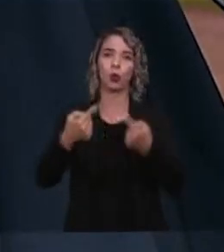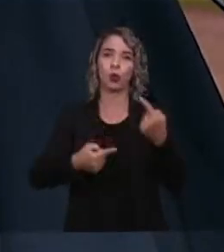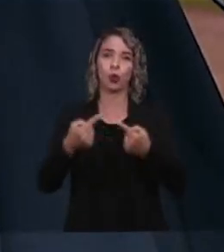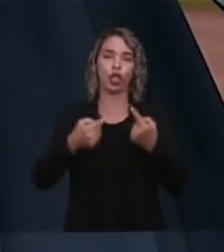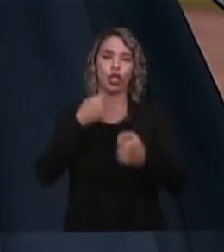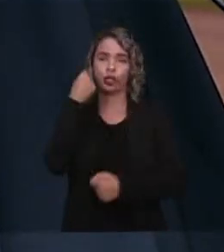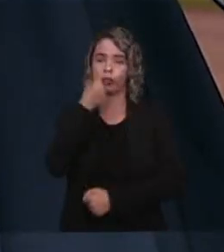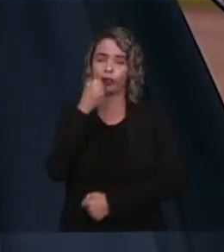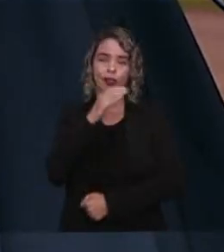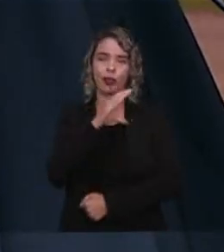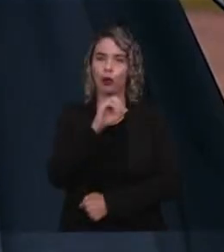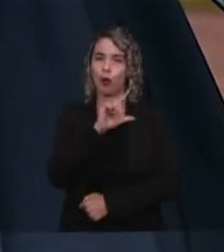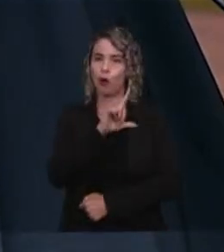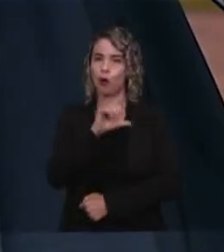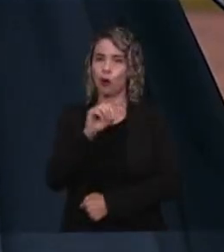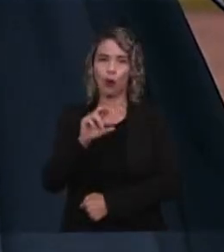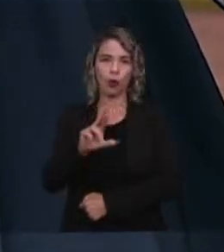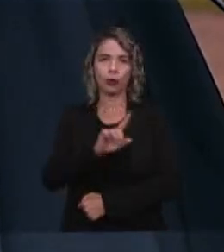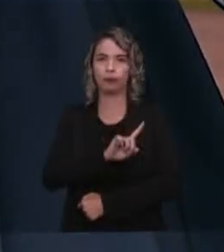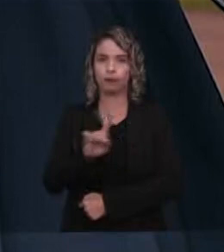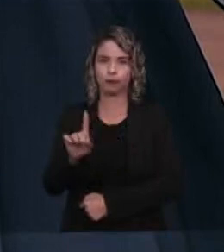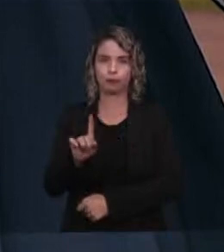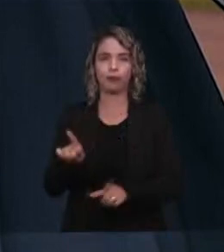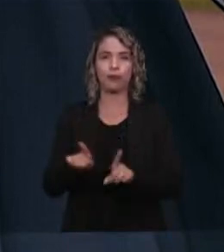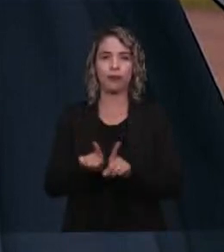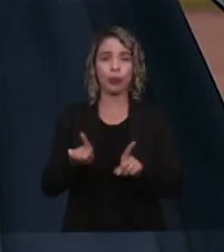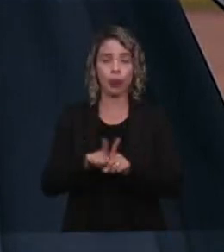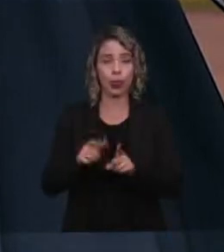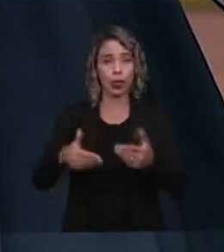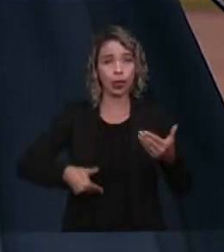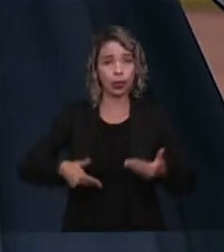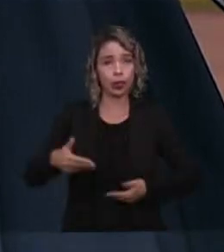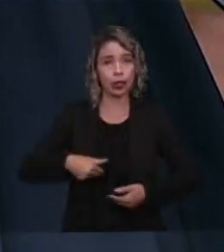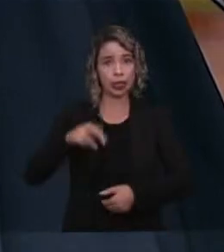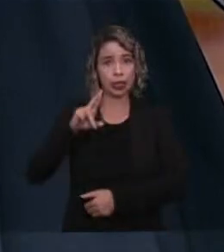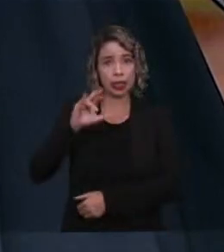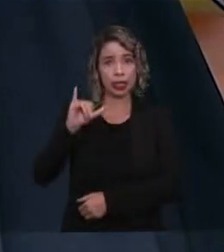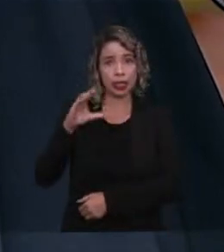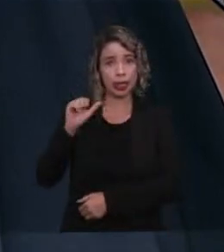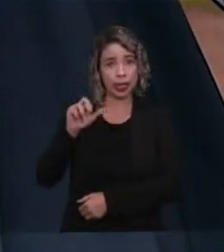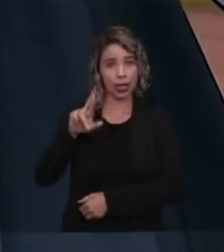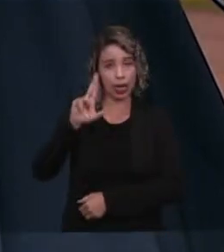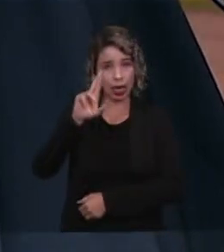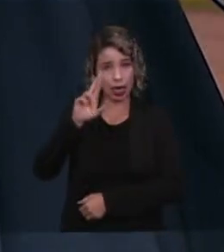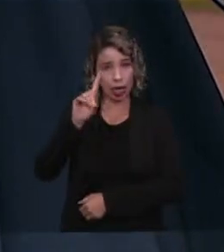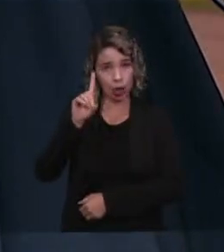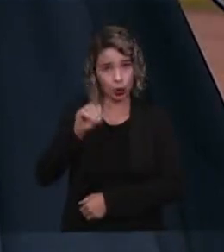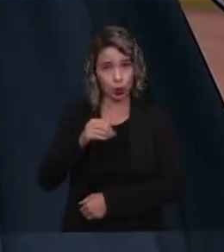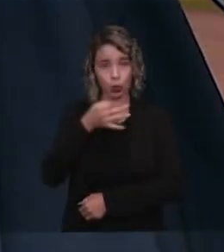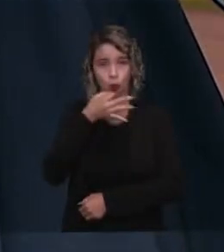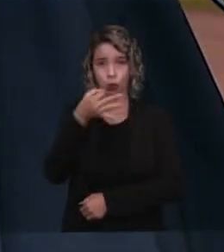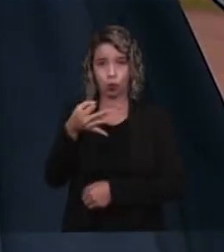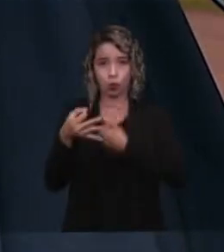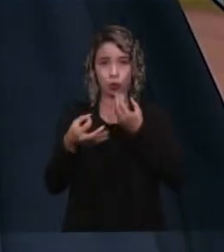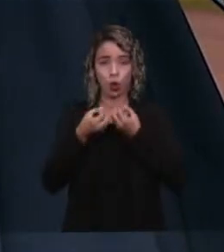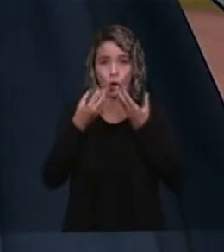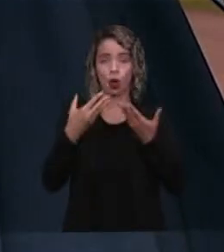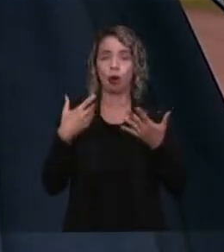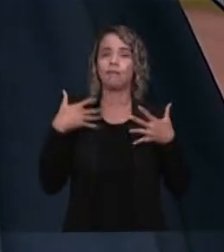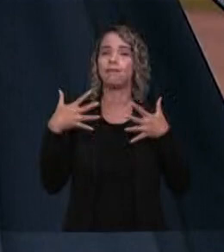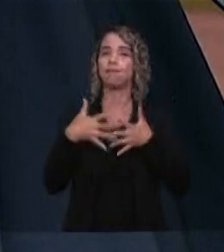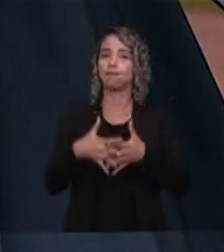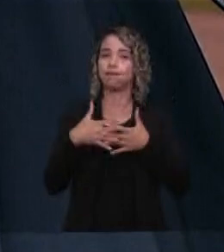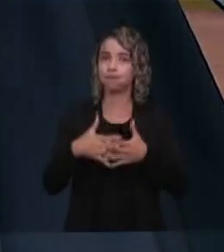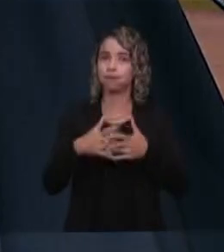senador acusado Fernando Collor. Além disso, o próprio colaborador Ricardo Pessoa apresentou versões contraditórias nesta ação penal